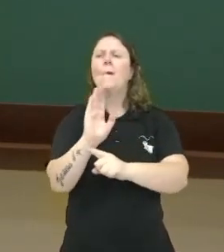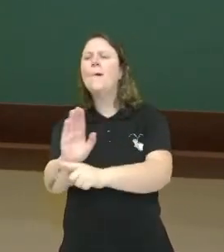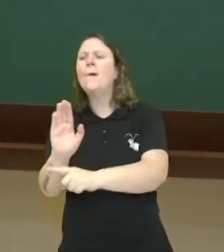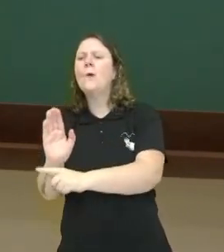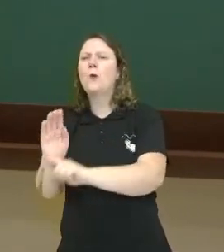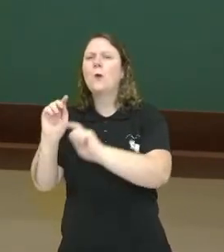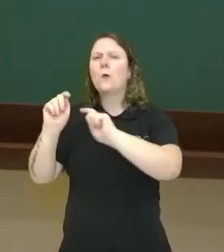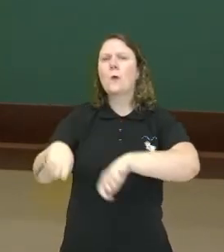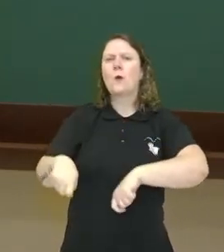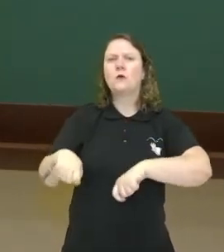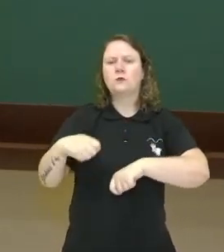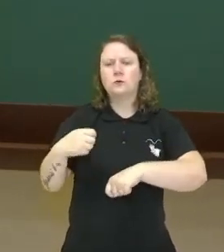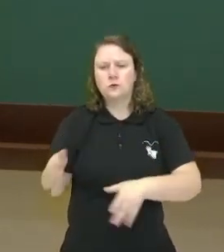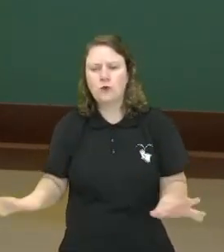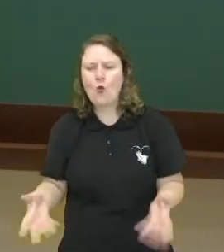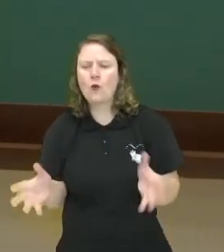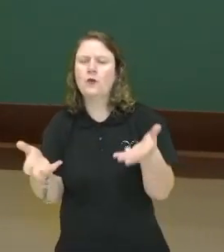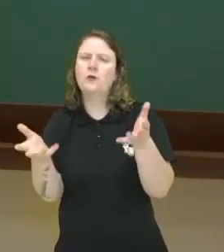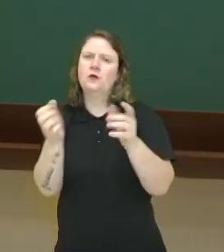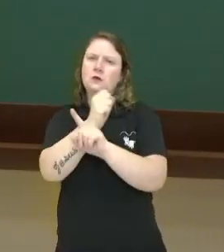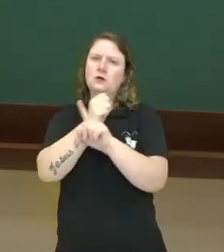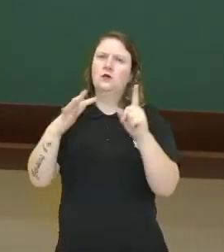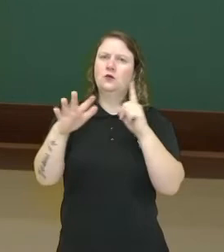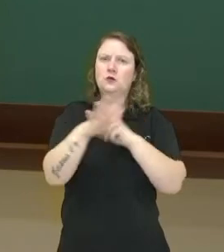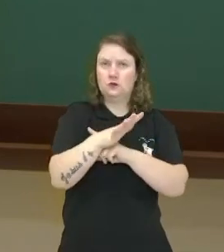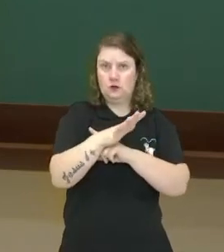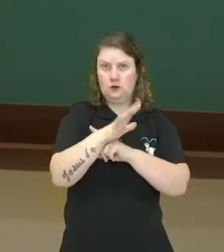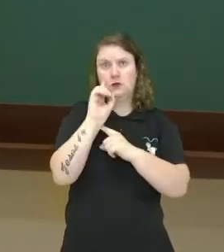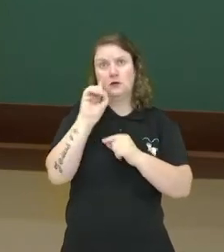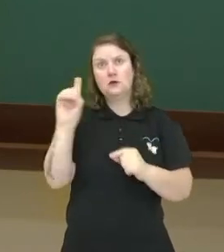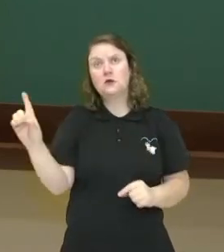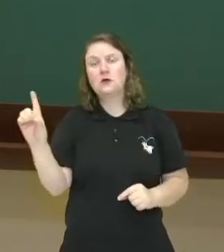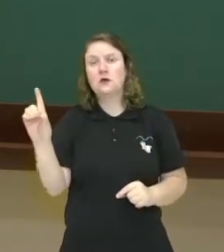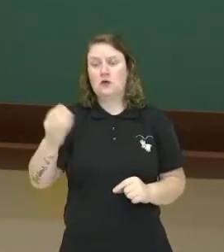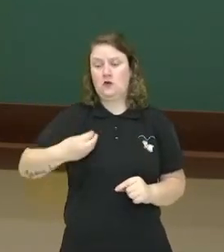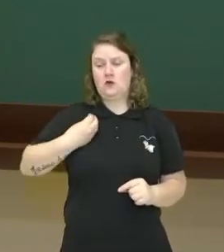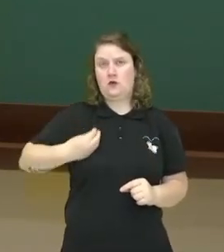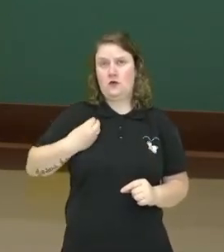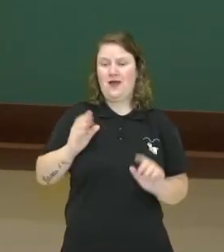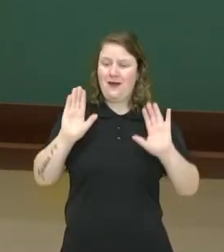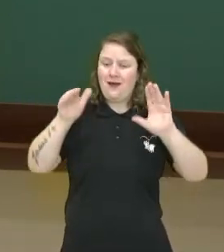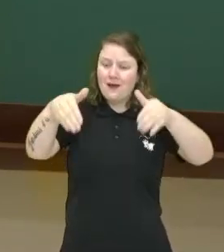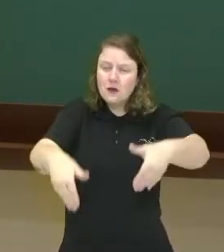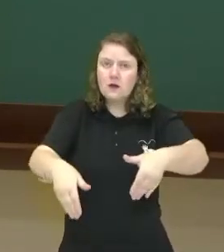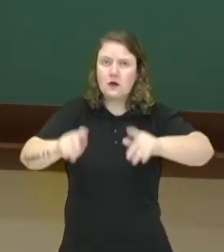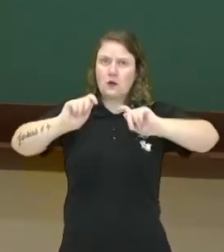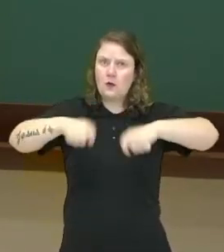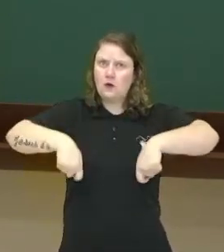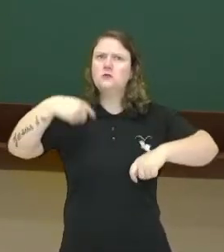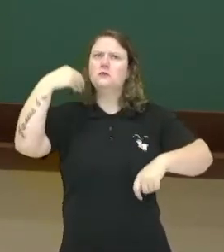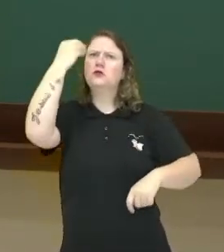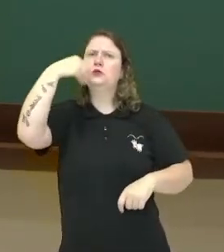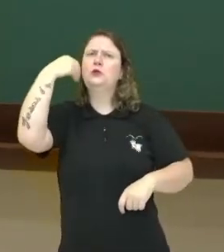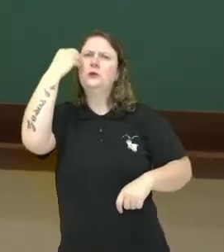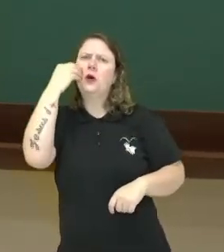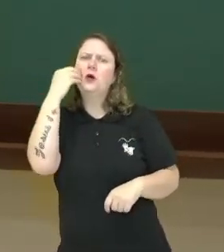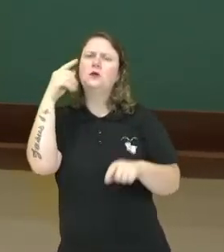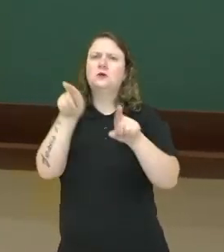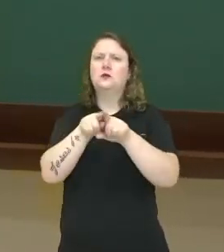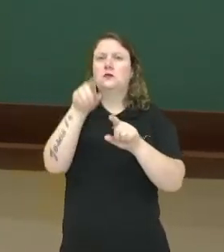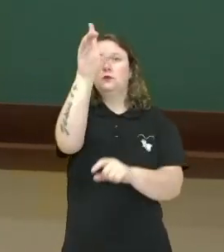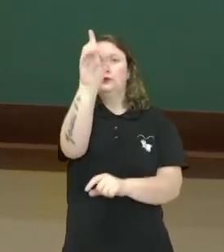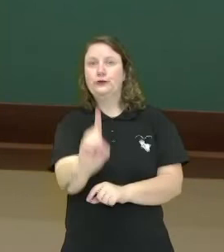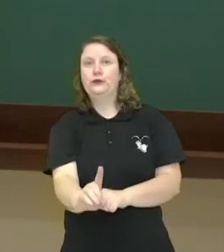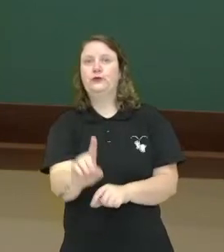as pessoas, que a sociedade que vivia nesta porção do território indiano possam também desfrutar dos direitos e de toda